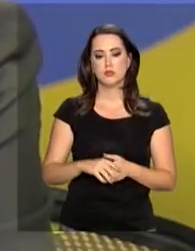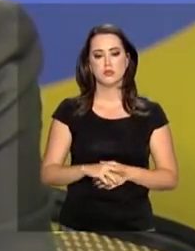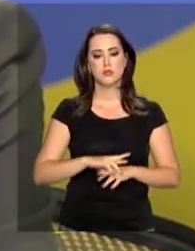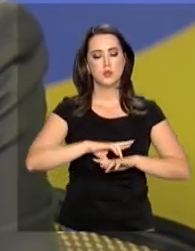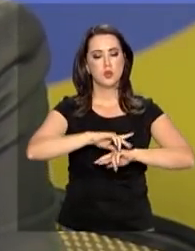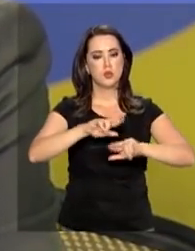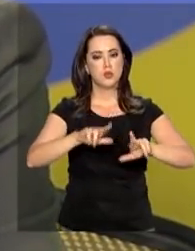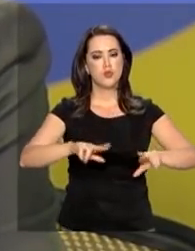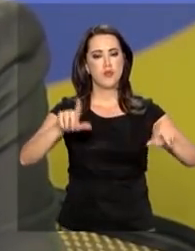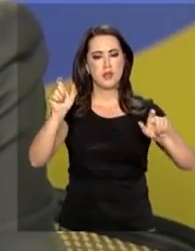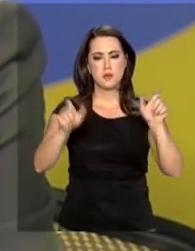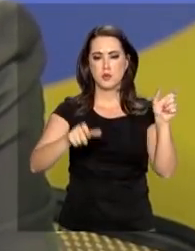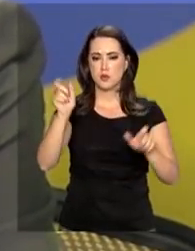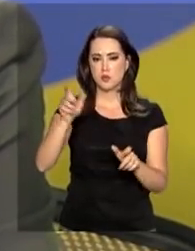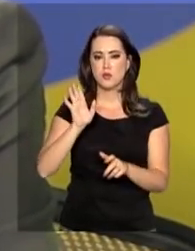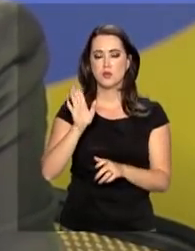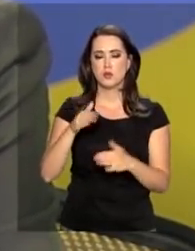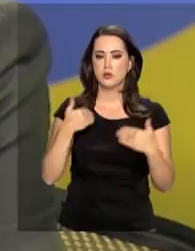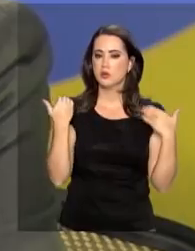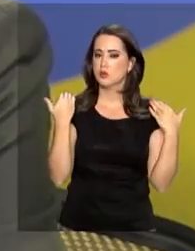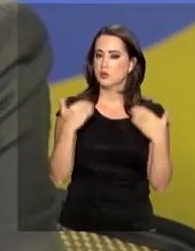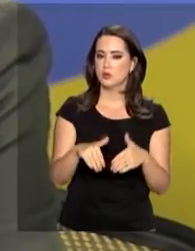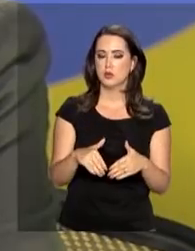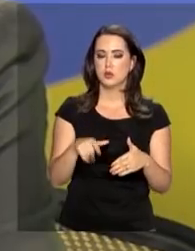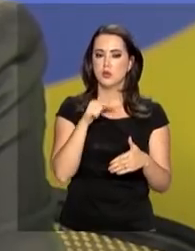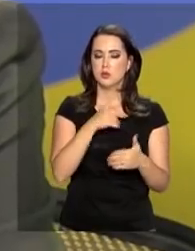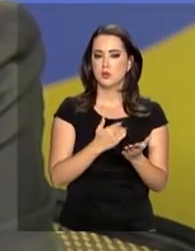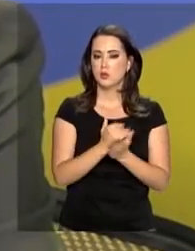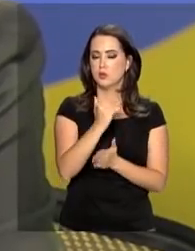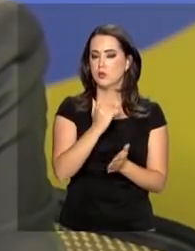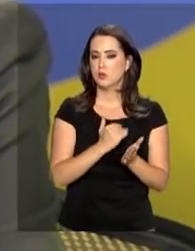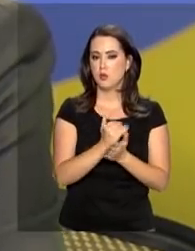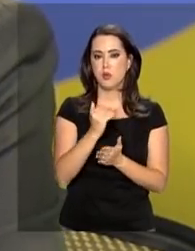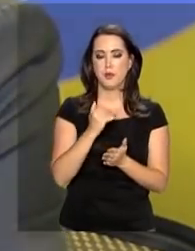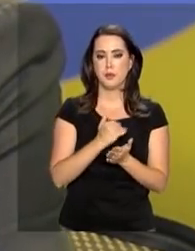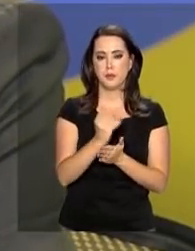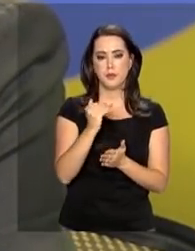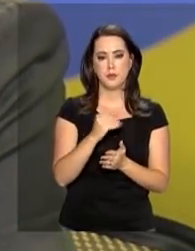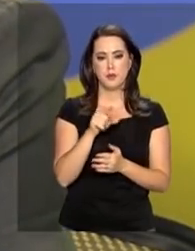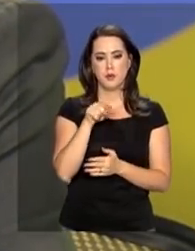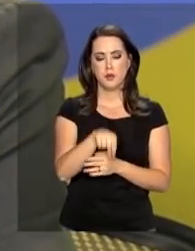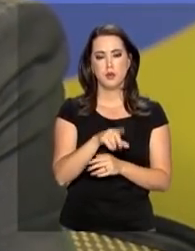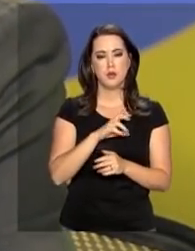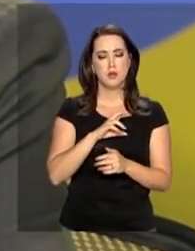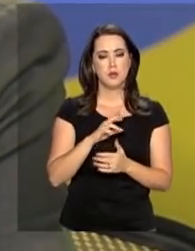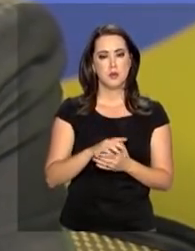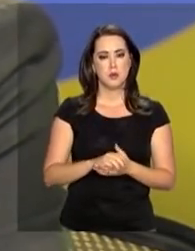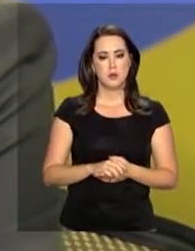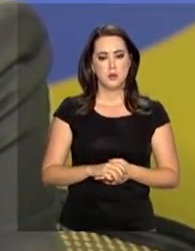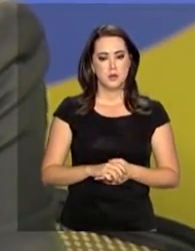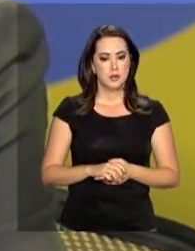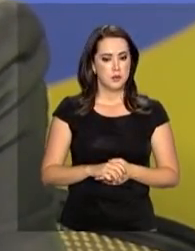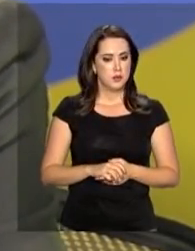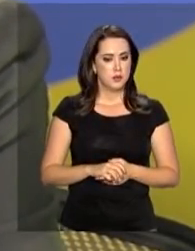Muitos senhores já vão enfrentar o início do mandato com problemas, assim